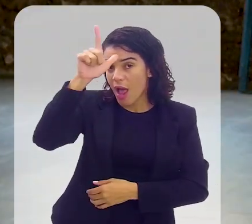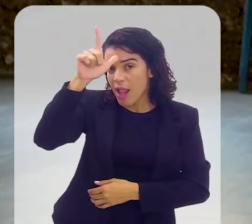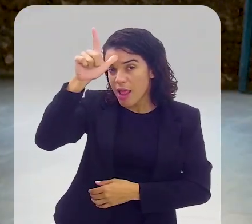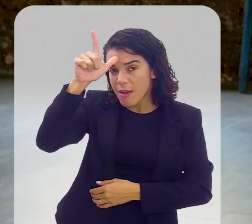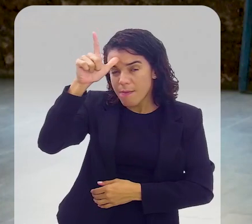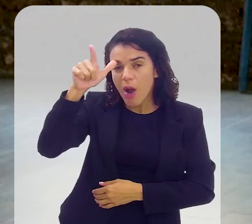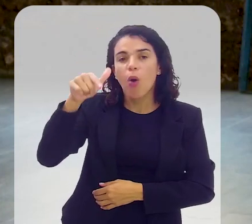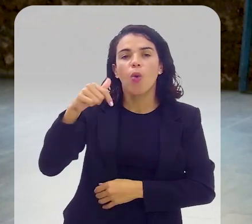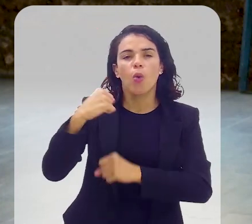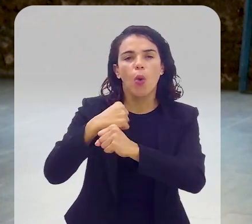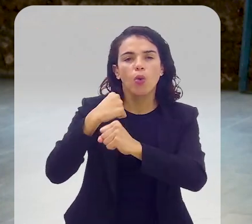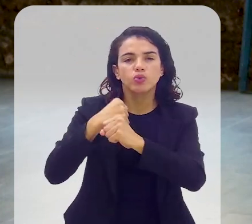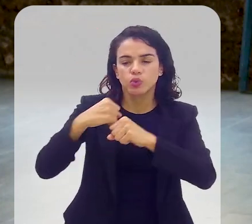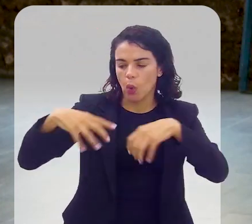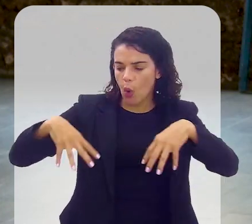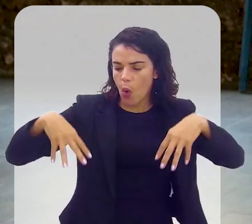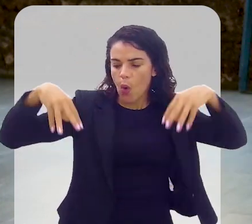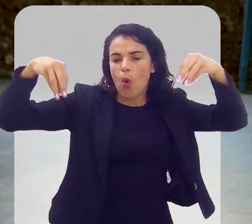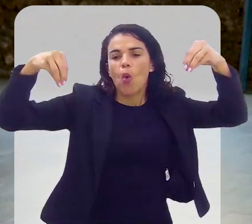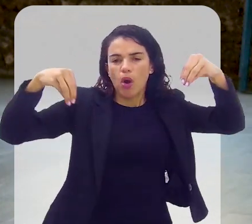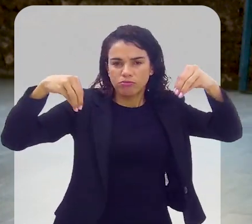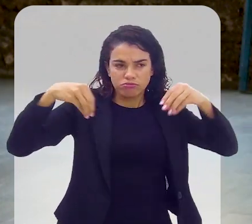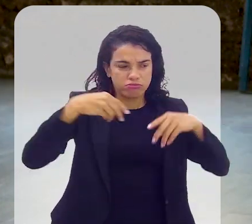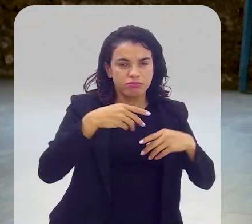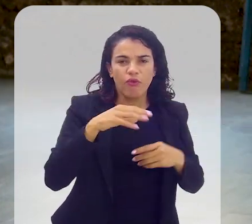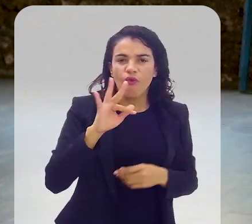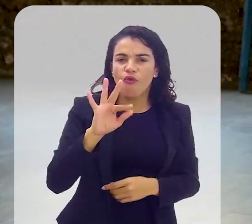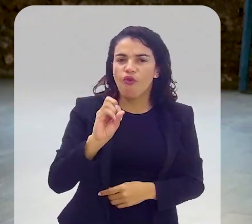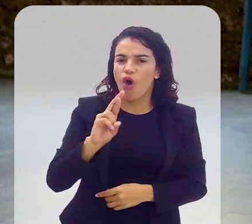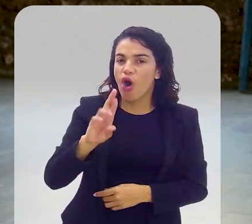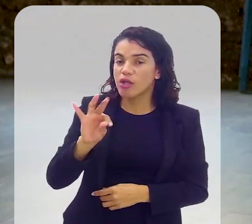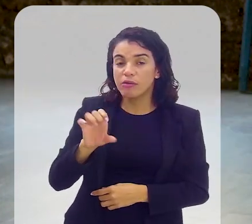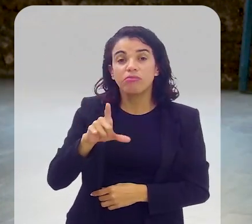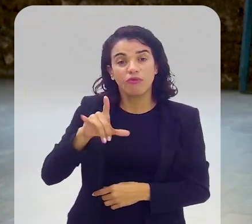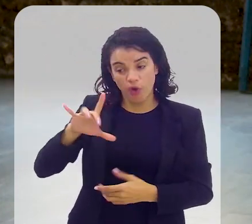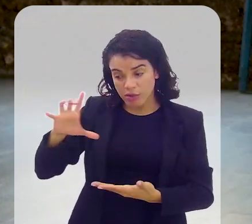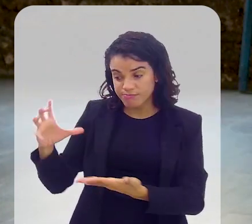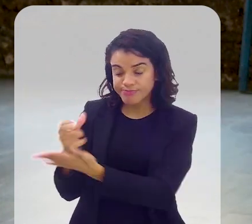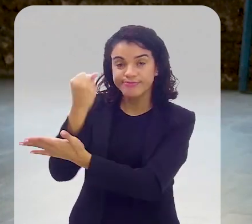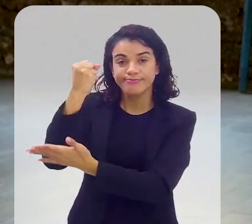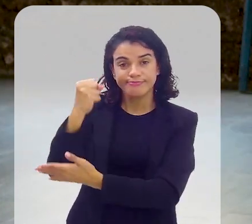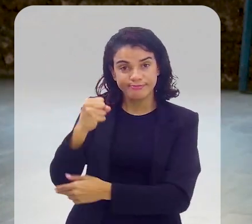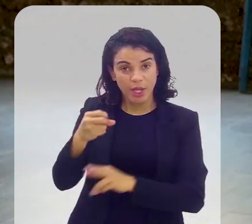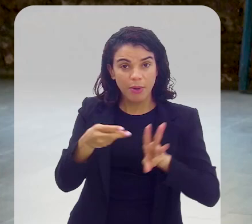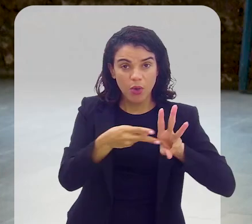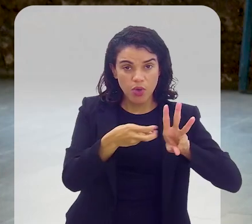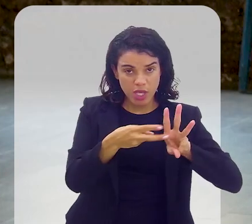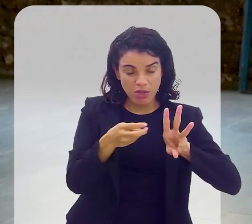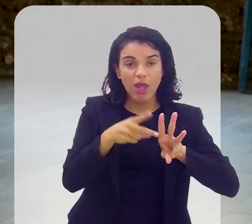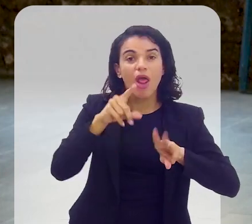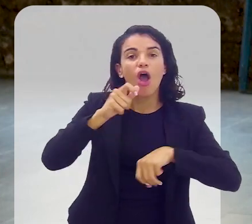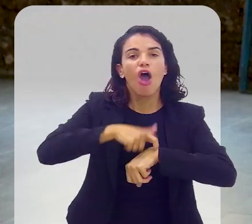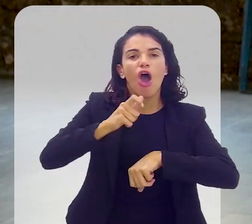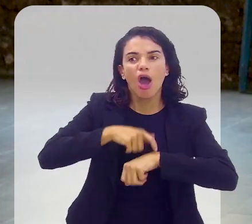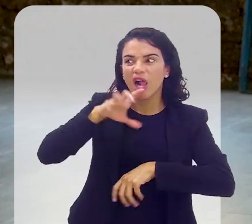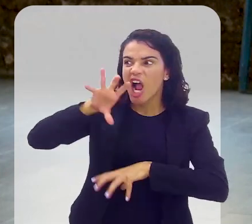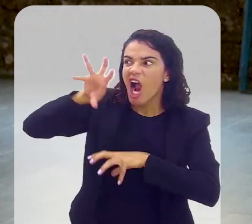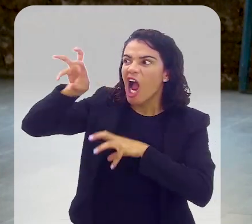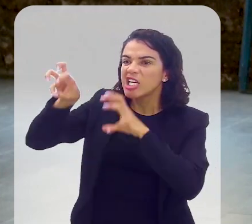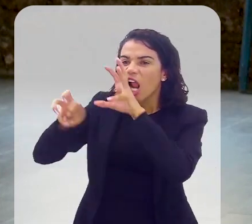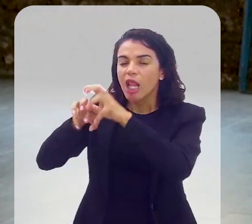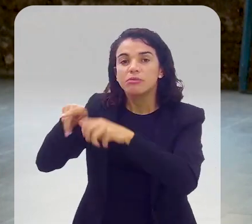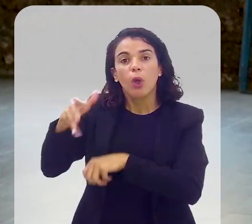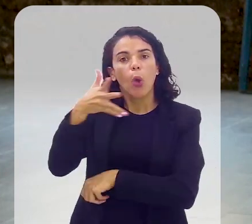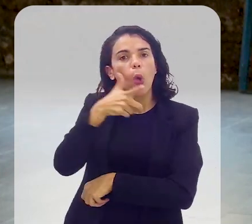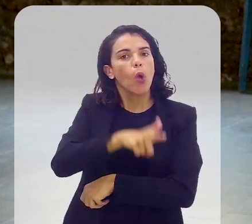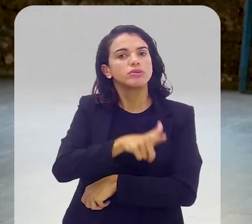Staden, alemão, construtor de fortalezas em todo o litoral do Rio de São Paulo, que foi capturado pelos Tupinambá e também seria